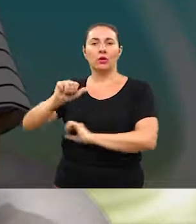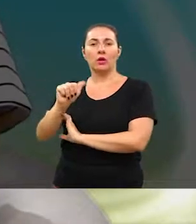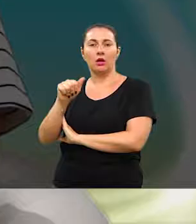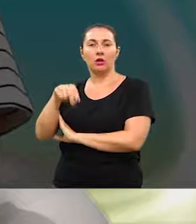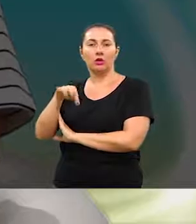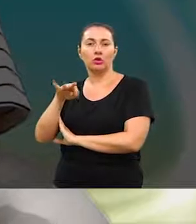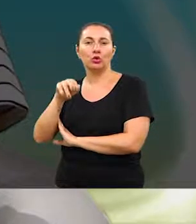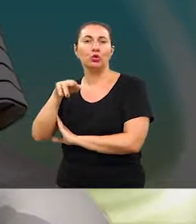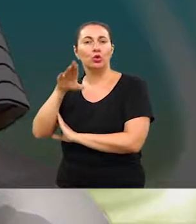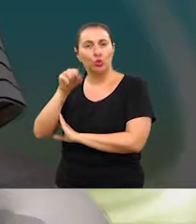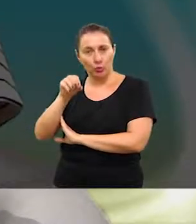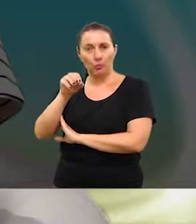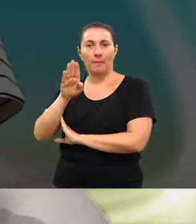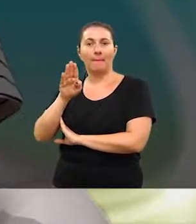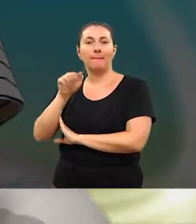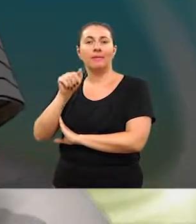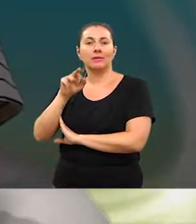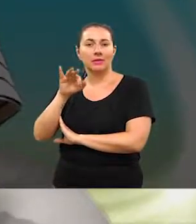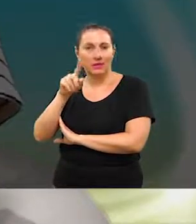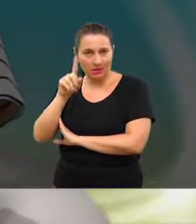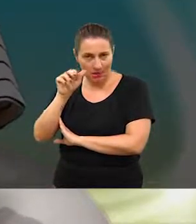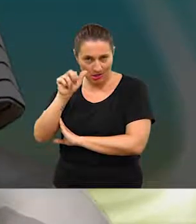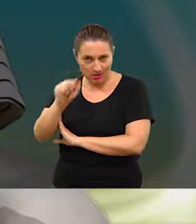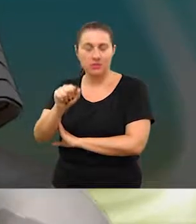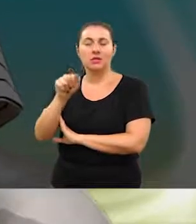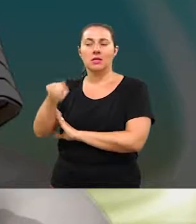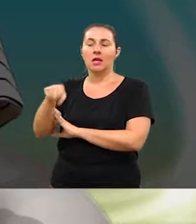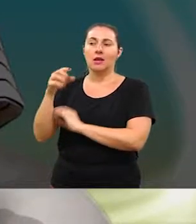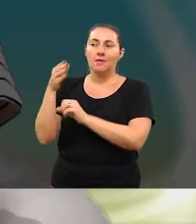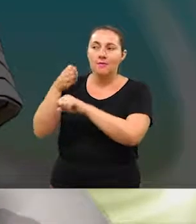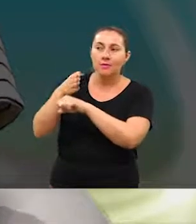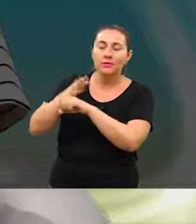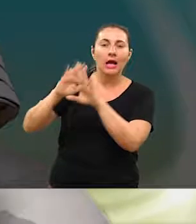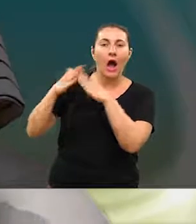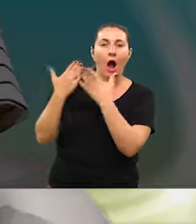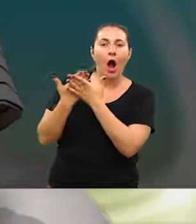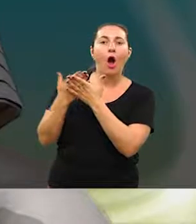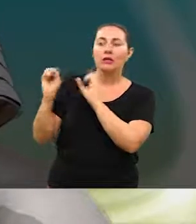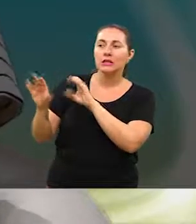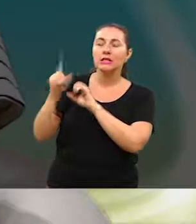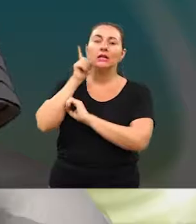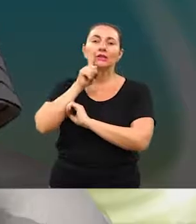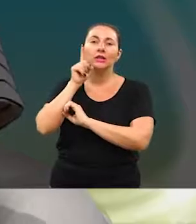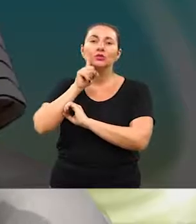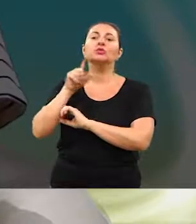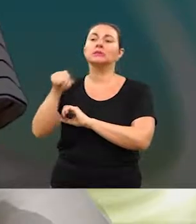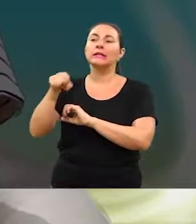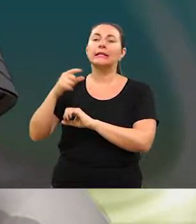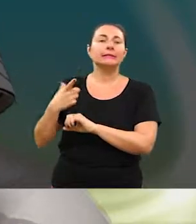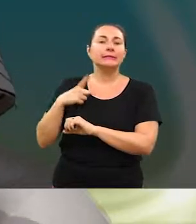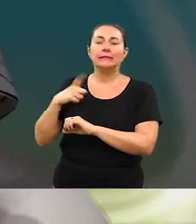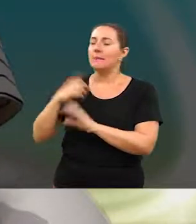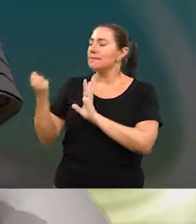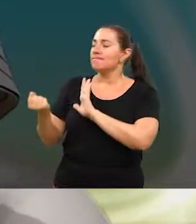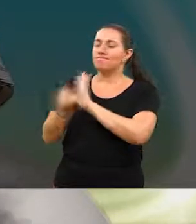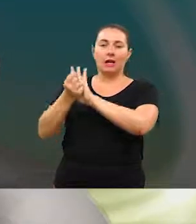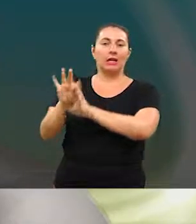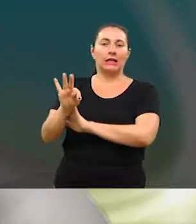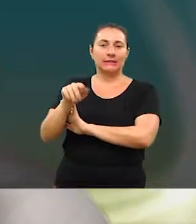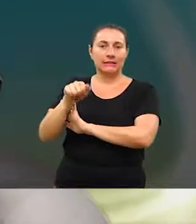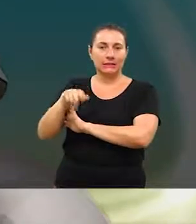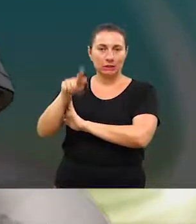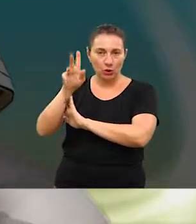de danças clássicas, assim, de salão. E ele vai dar aula numa escola de periferia nos Estados Unidos. É muito legal e tem uma